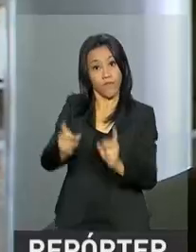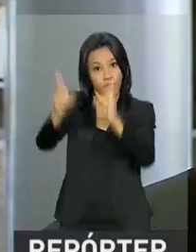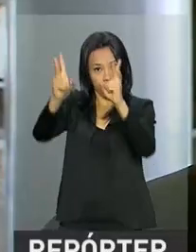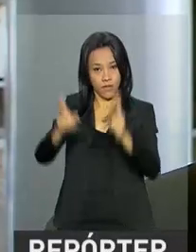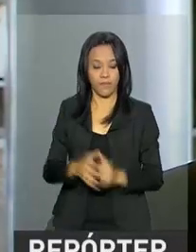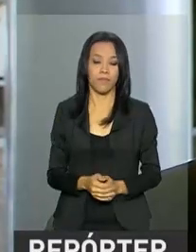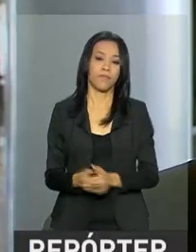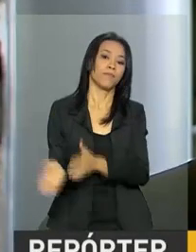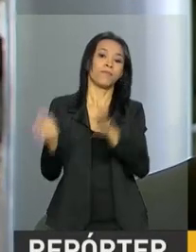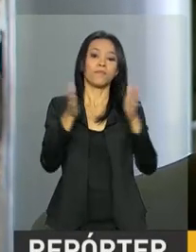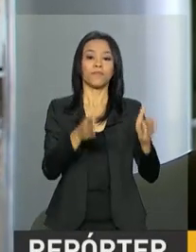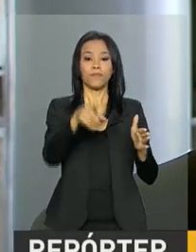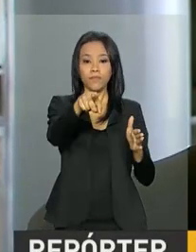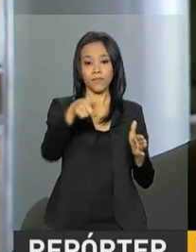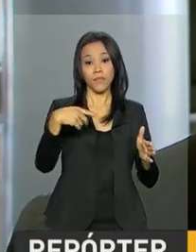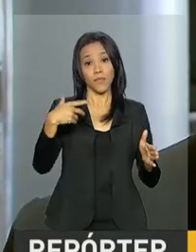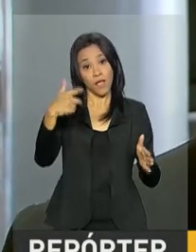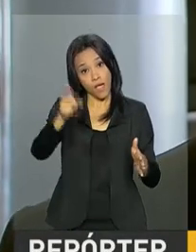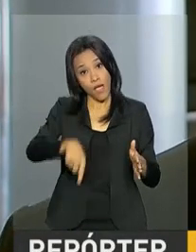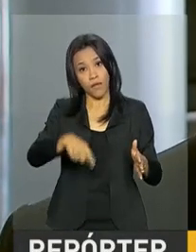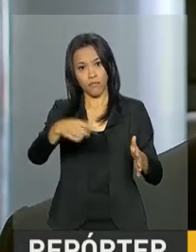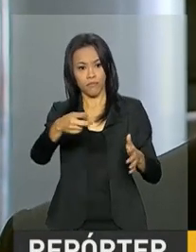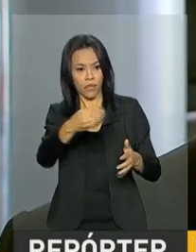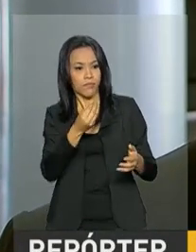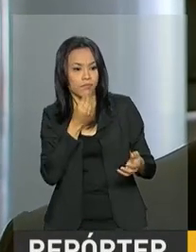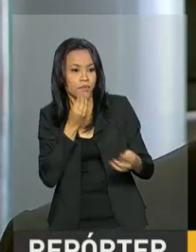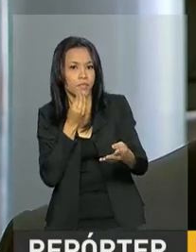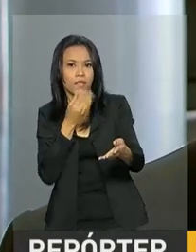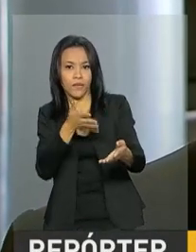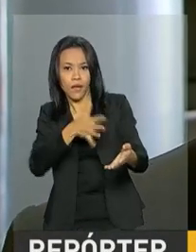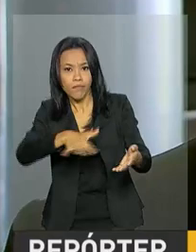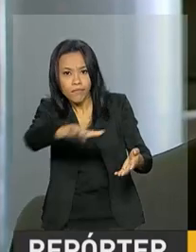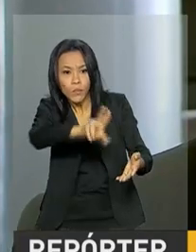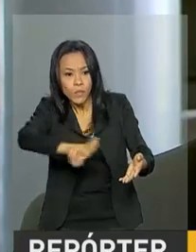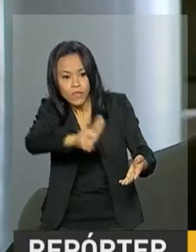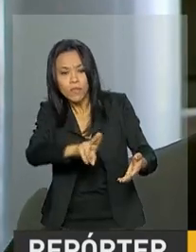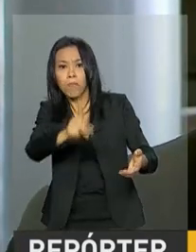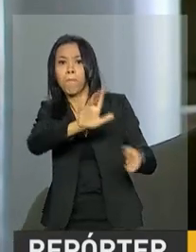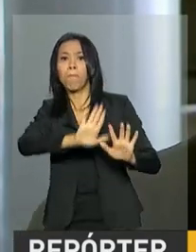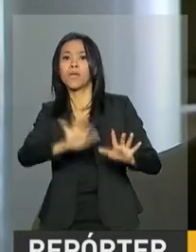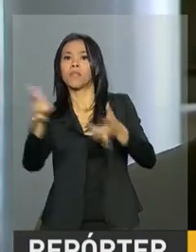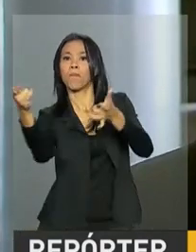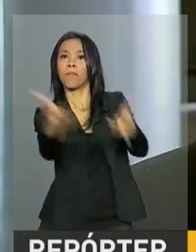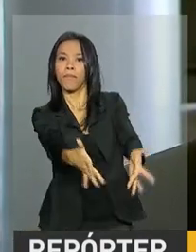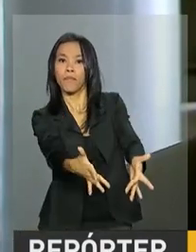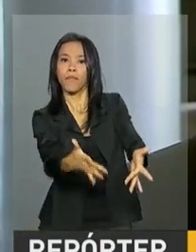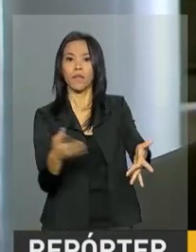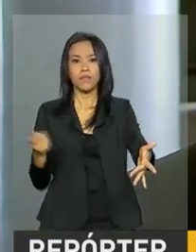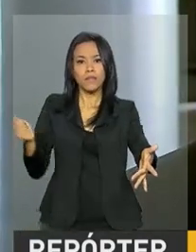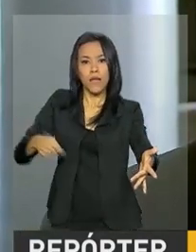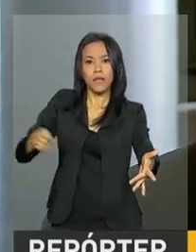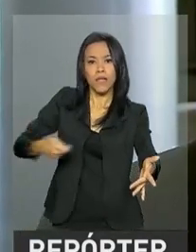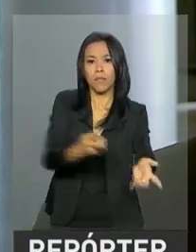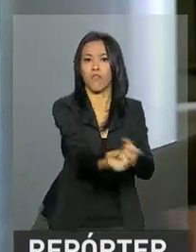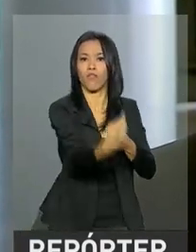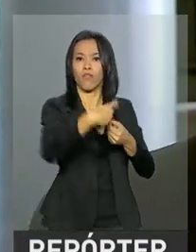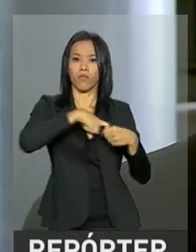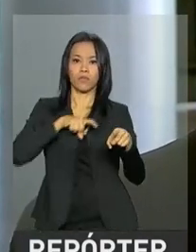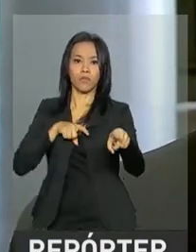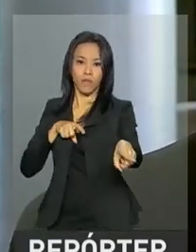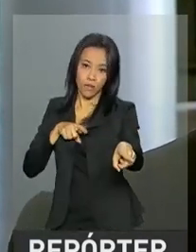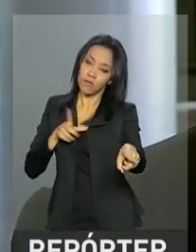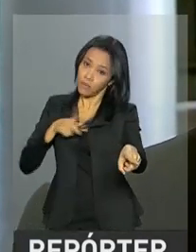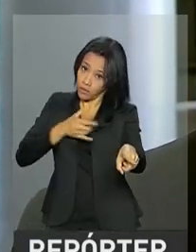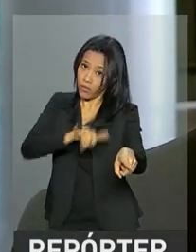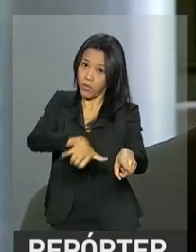atividade que era para ser desenvolvido está paralisada na medida em que ela tem oportunidade de se retomar de voltar ao mercado ela tem oportunidade